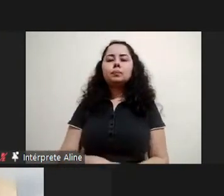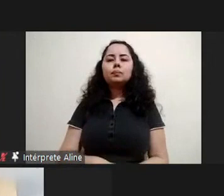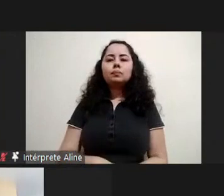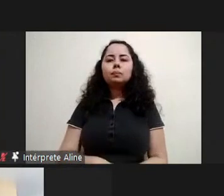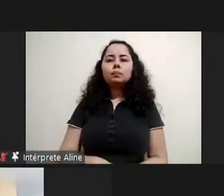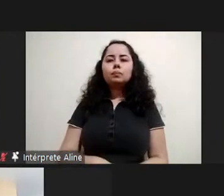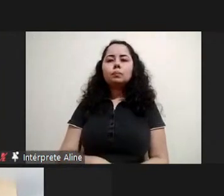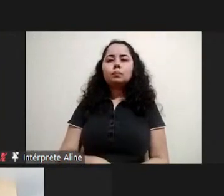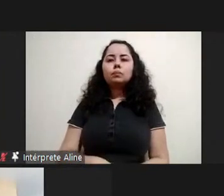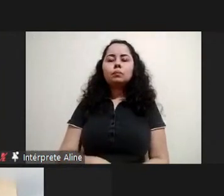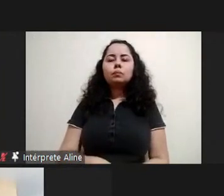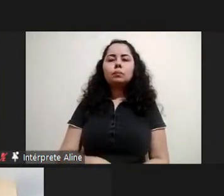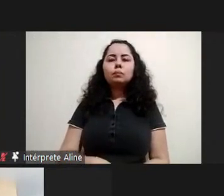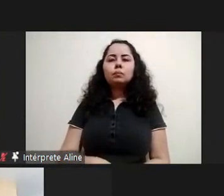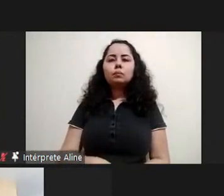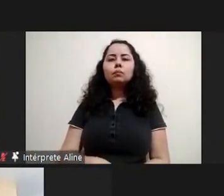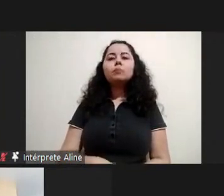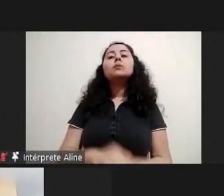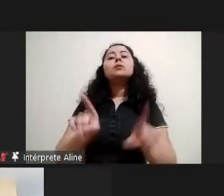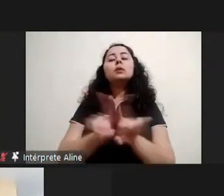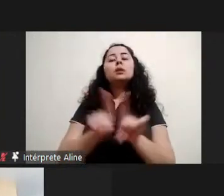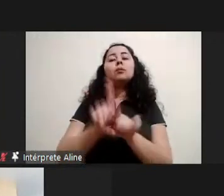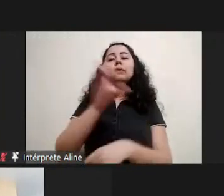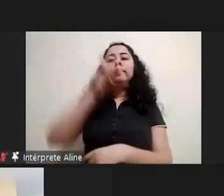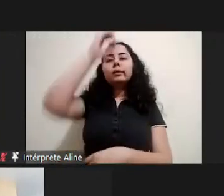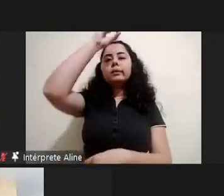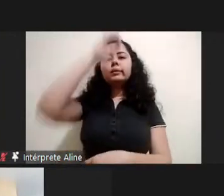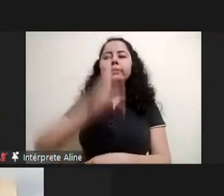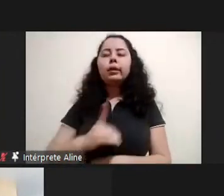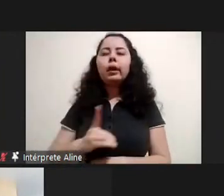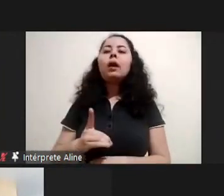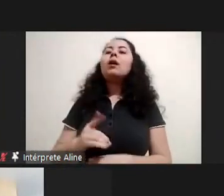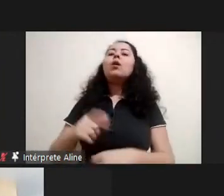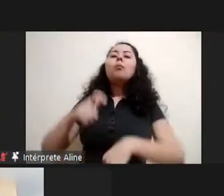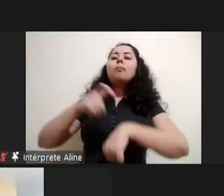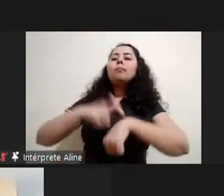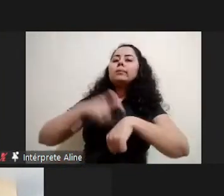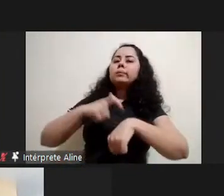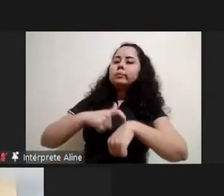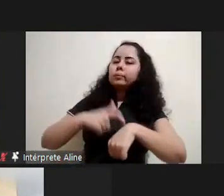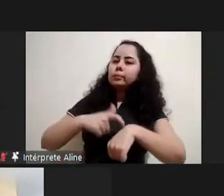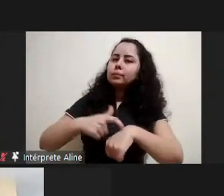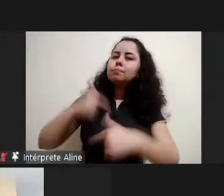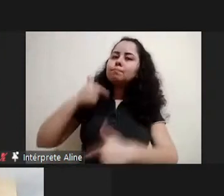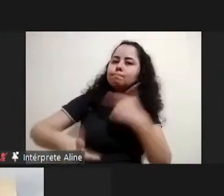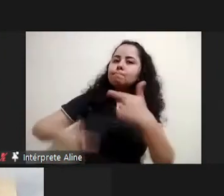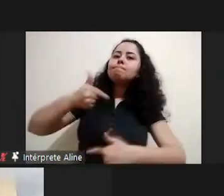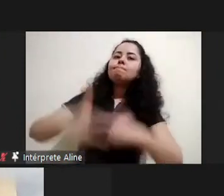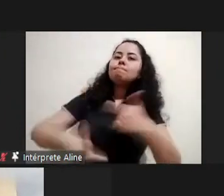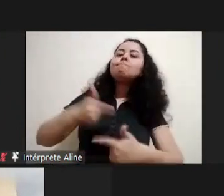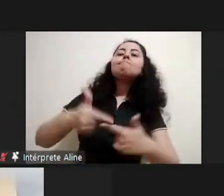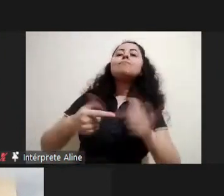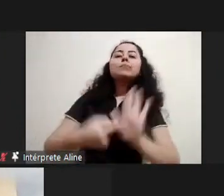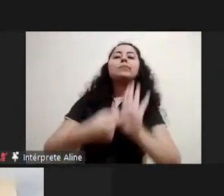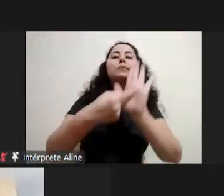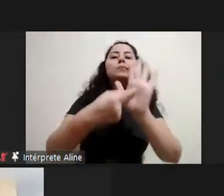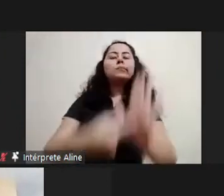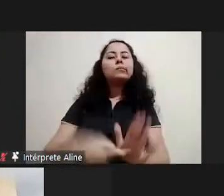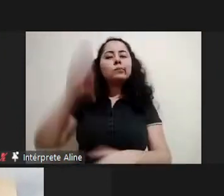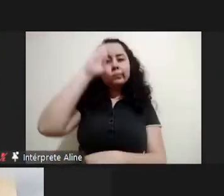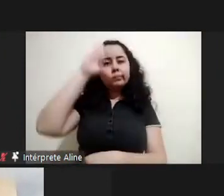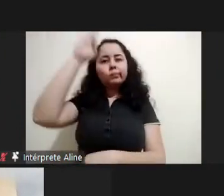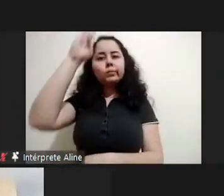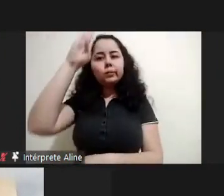Como diretor, exerceu seus períodos de mandato com grande responsabilidade e afinco, desempenhando papel central no processo de criação